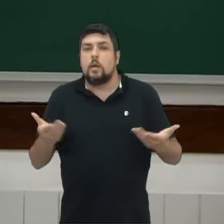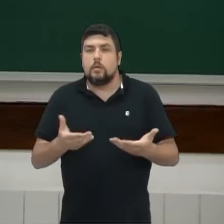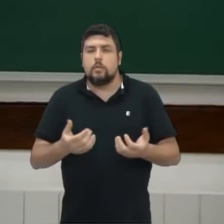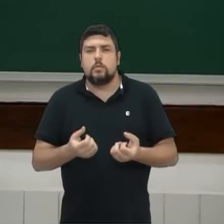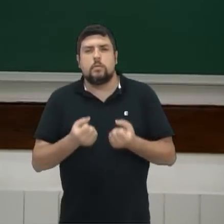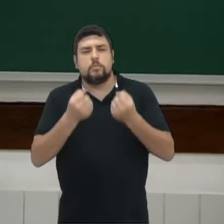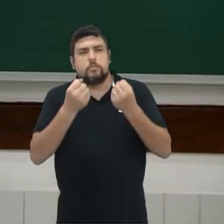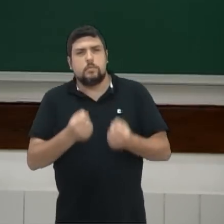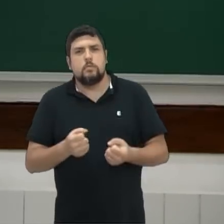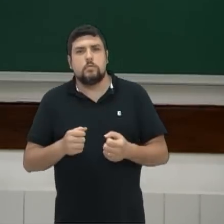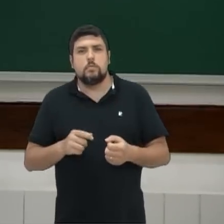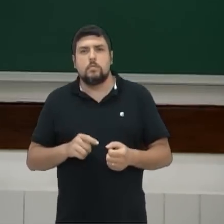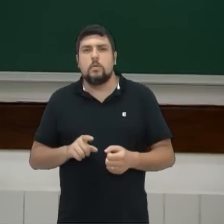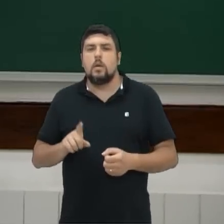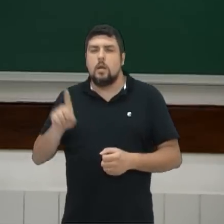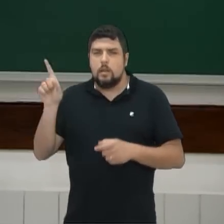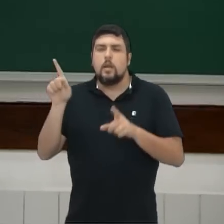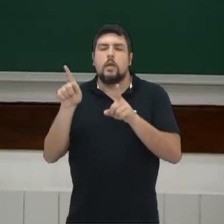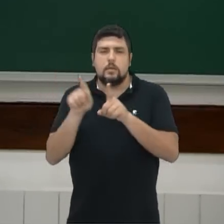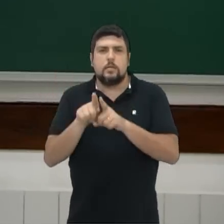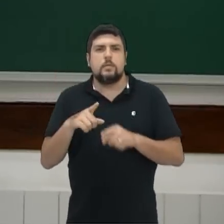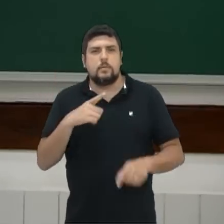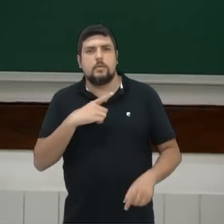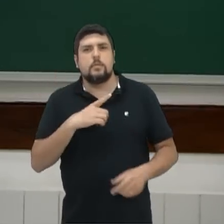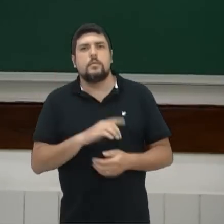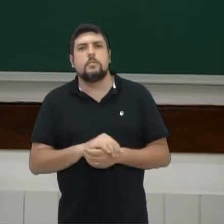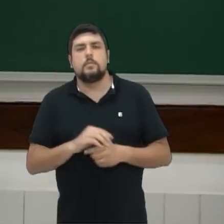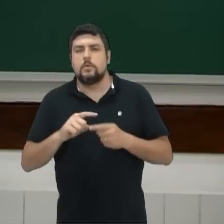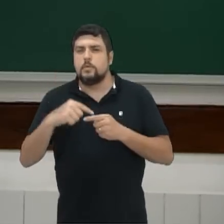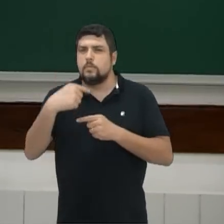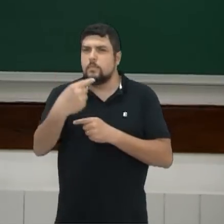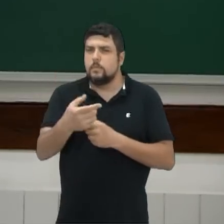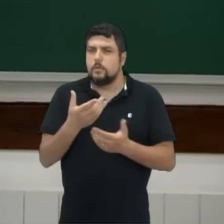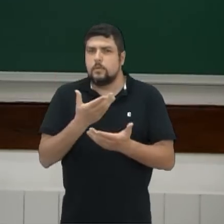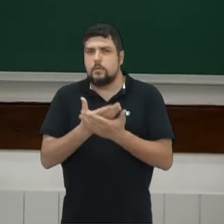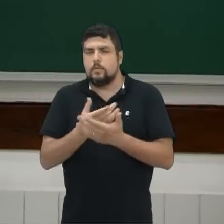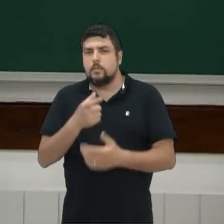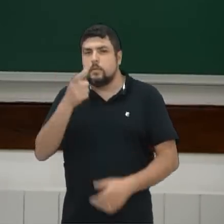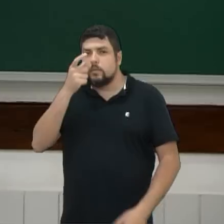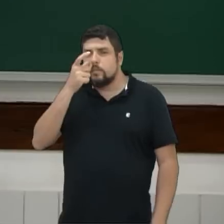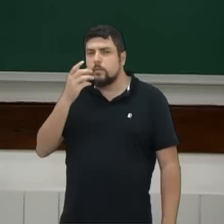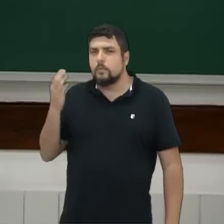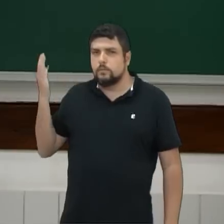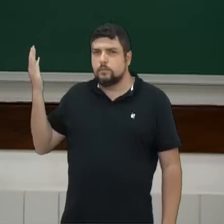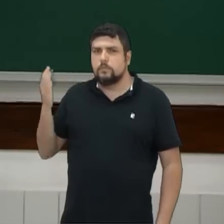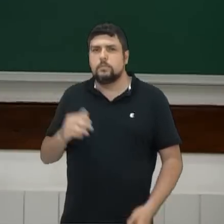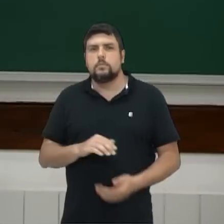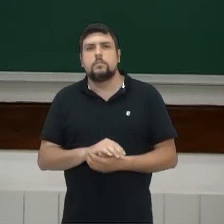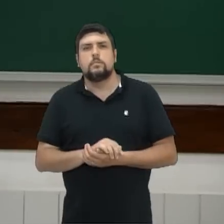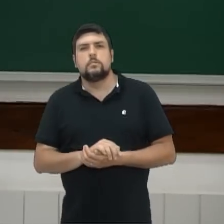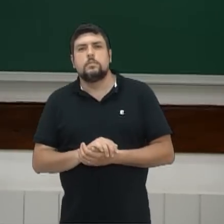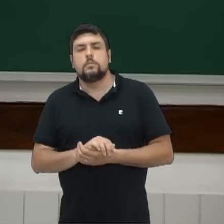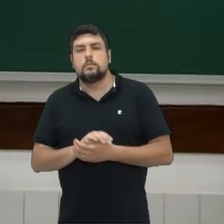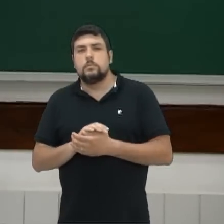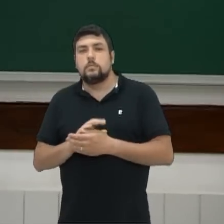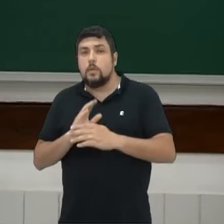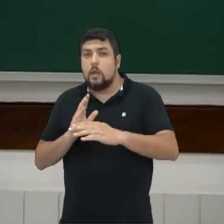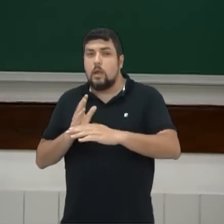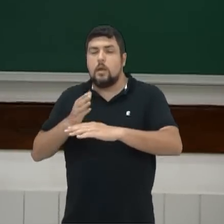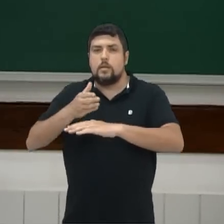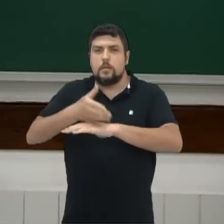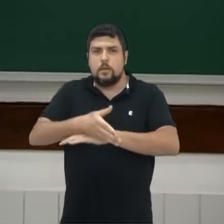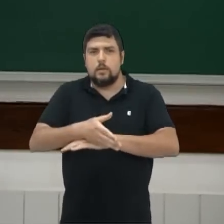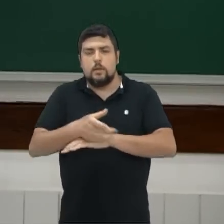lá também tem esse tipo de exercício. Na próxima aula a gente vai ver um deles, mas tem outros também. Eu quero que vocês acessem lá, vejam esses